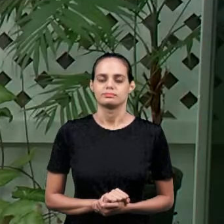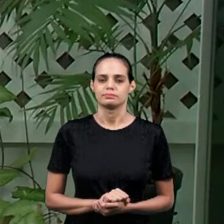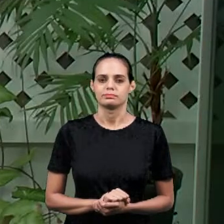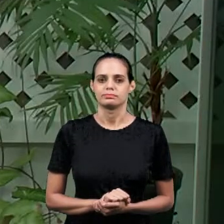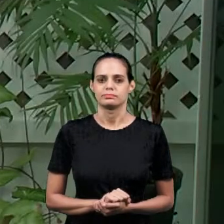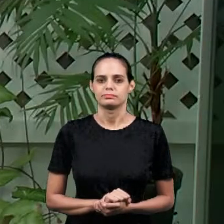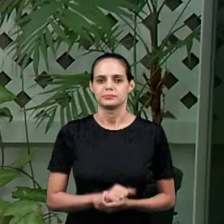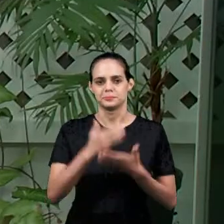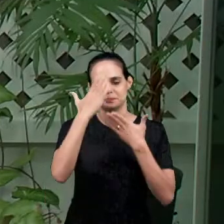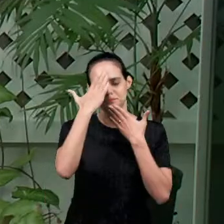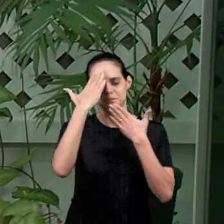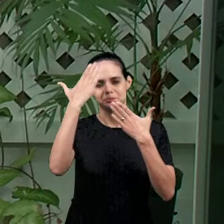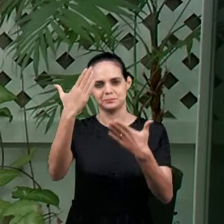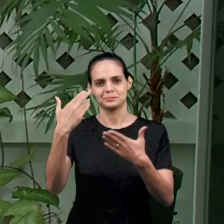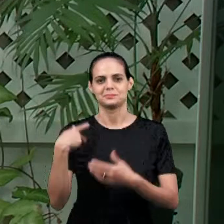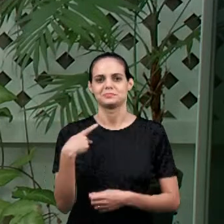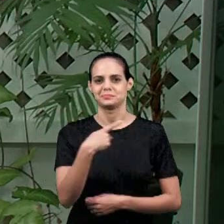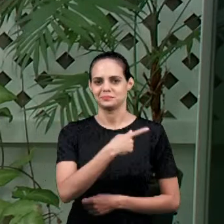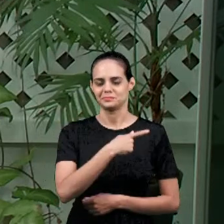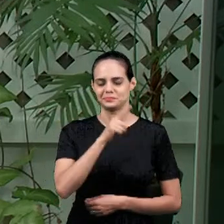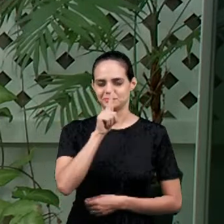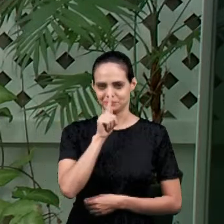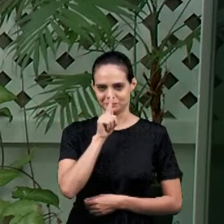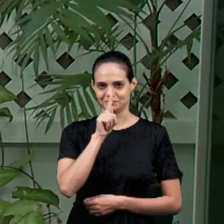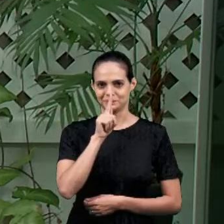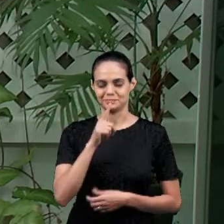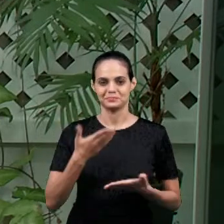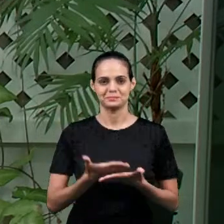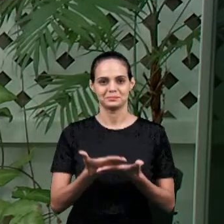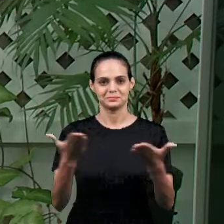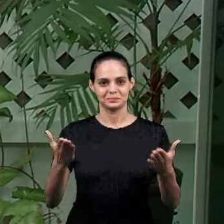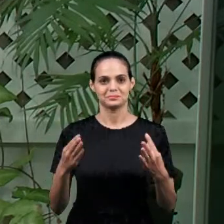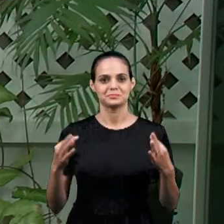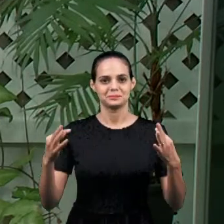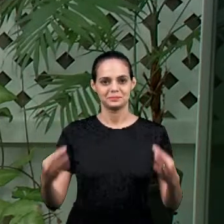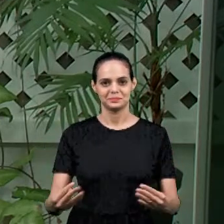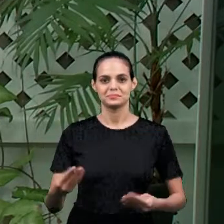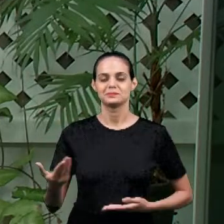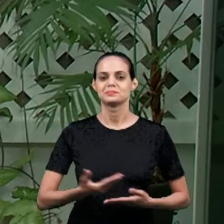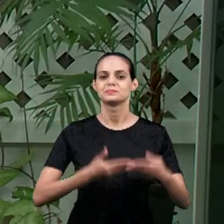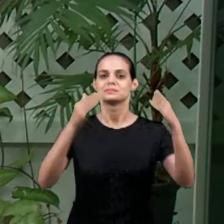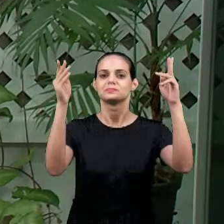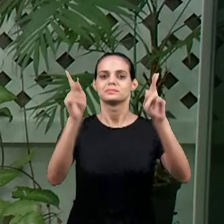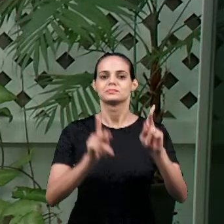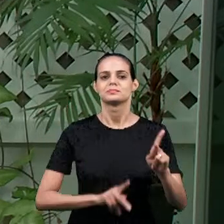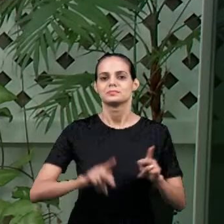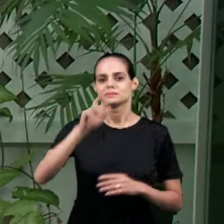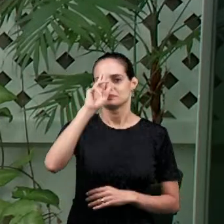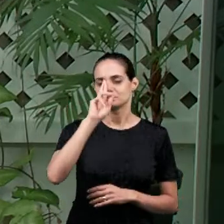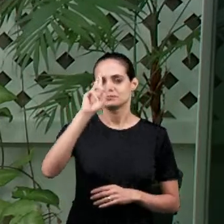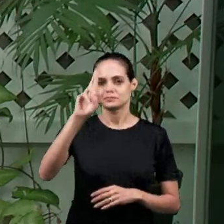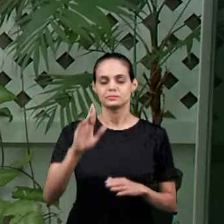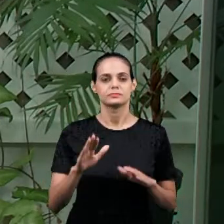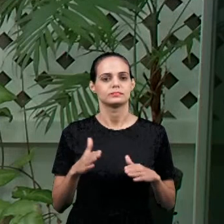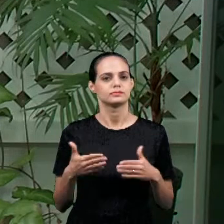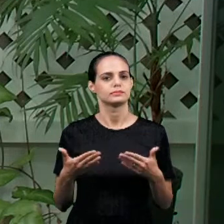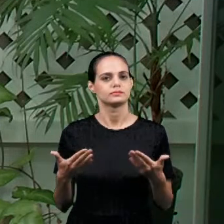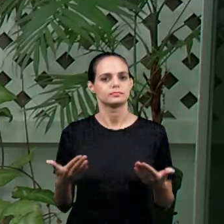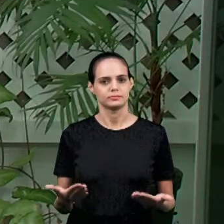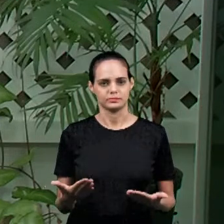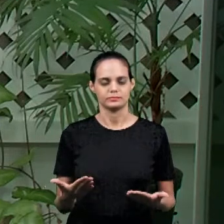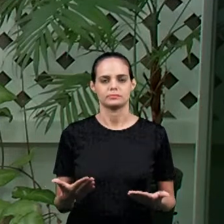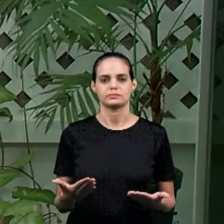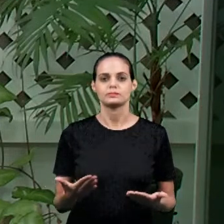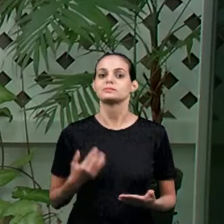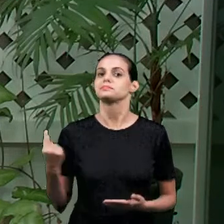Muito obrigado, pastor Gilson. Estamos aí saudando a todos os nossos irmãos com a paz do Senhor. Meus irmãos, nós